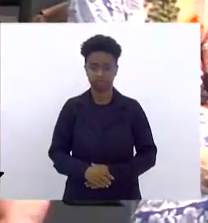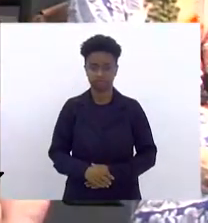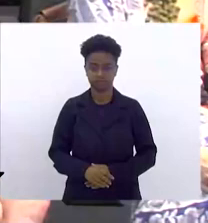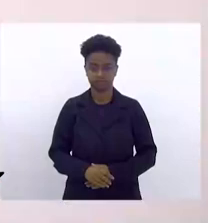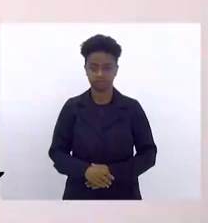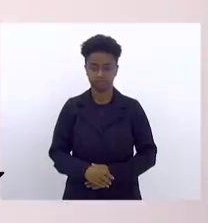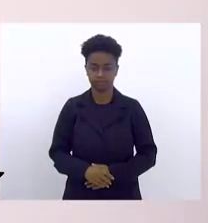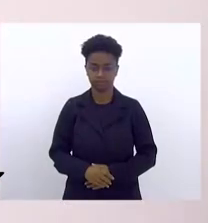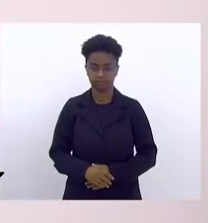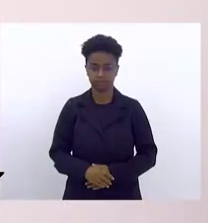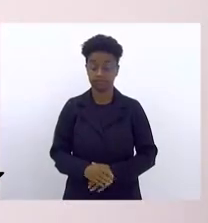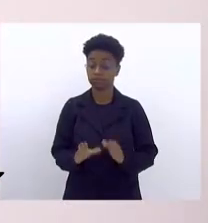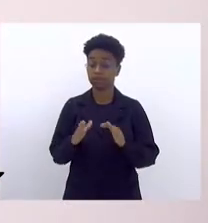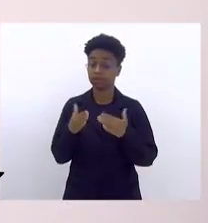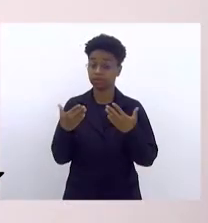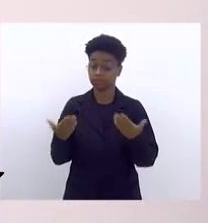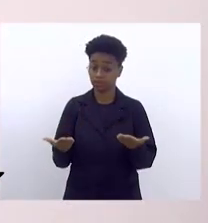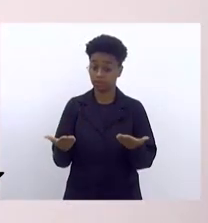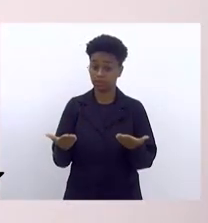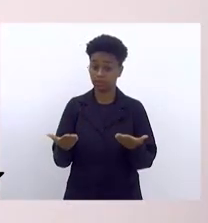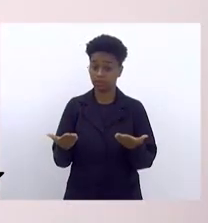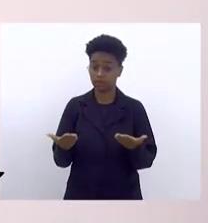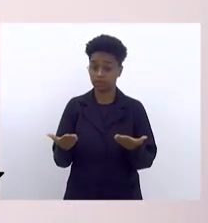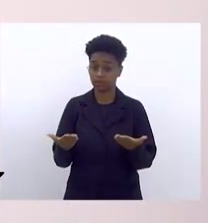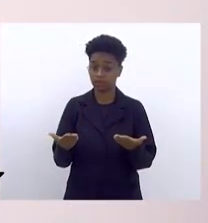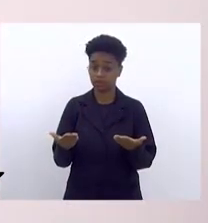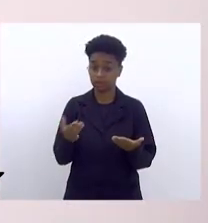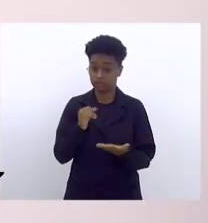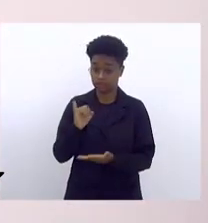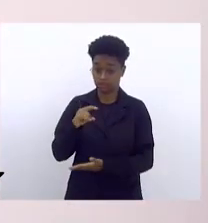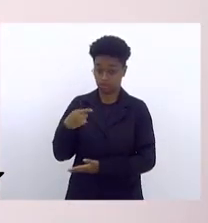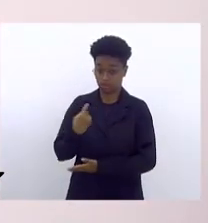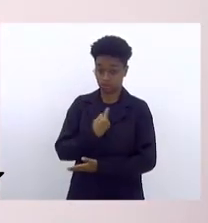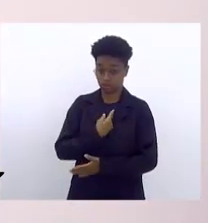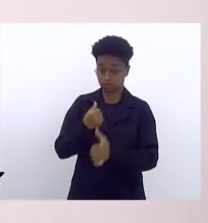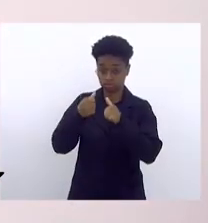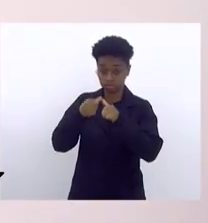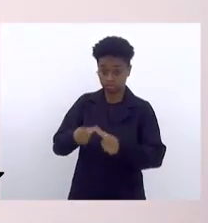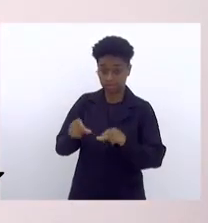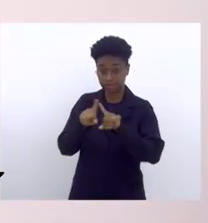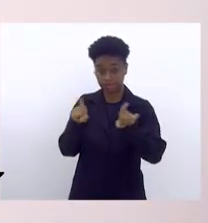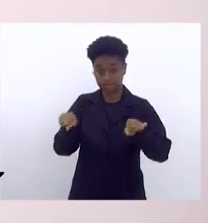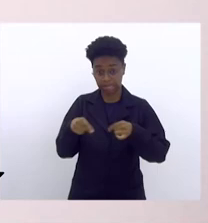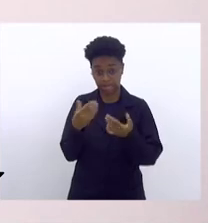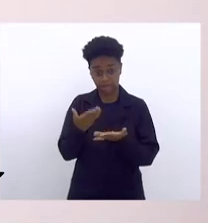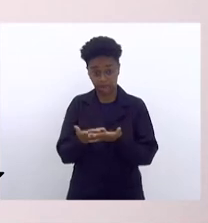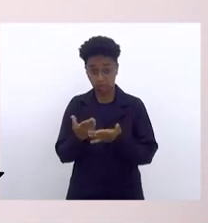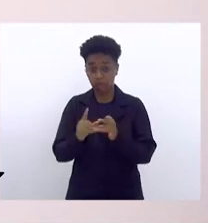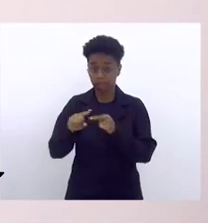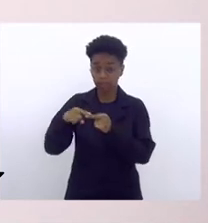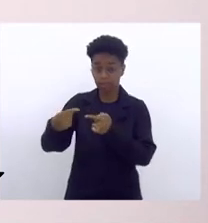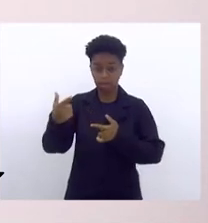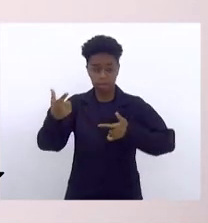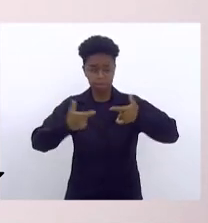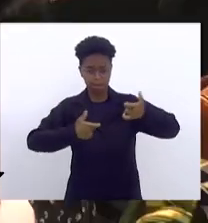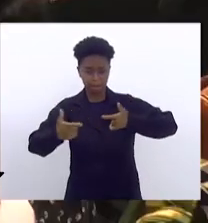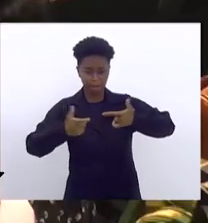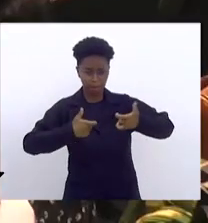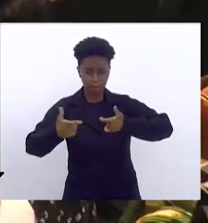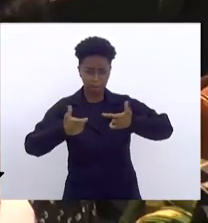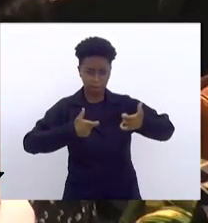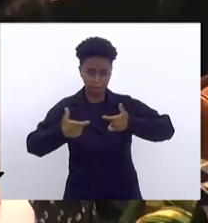então quando nós estamos em sala de aula depois desses dias de tiroteio